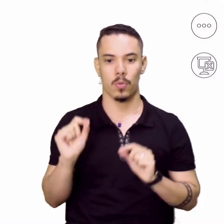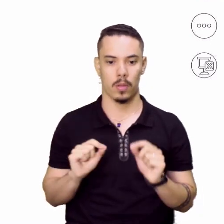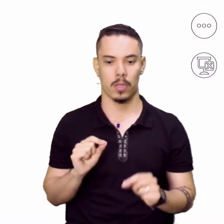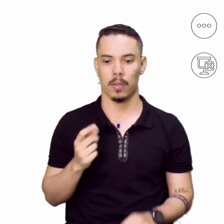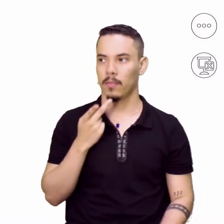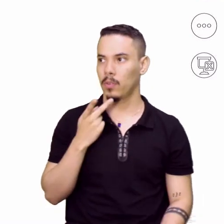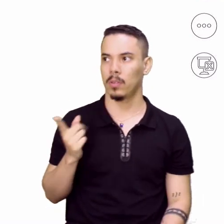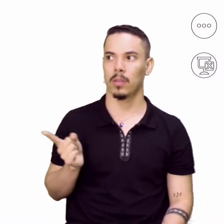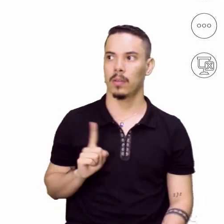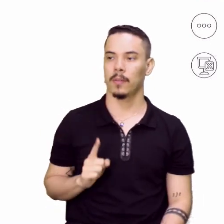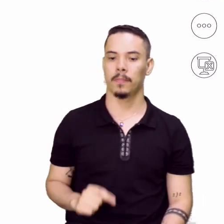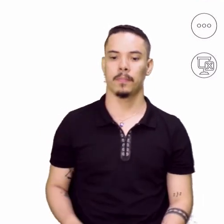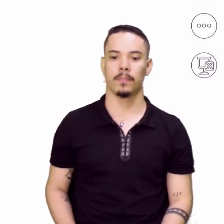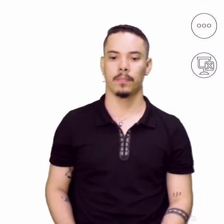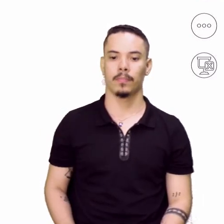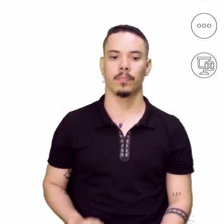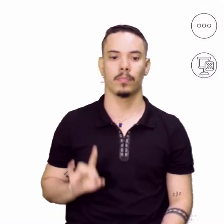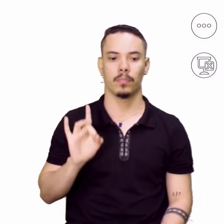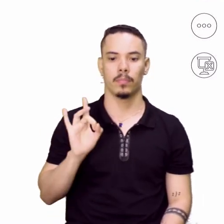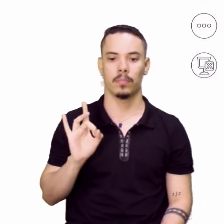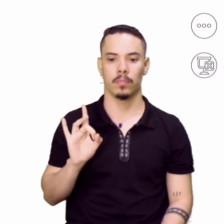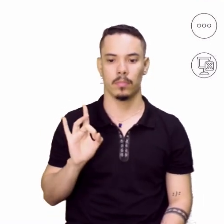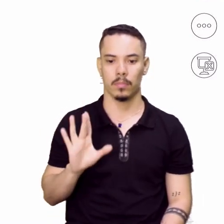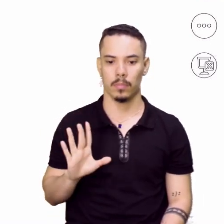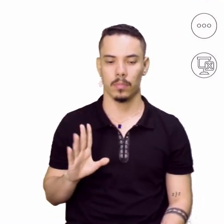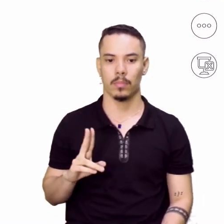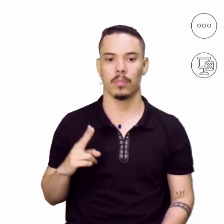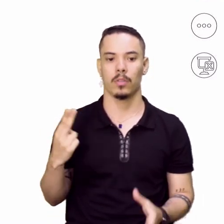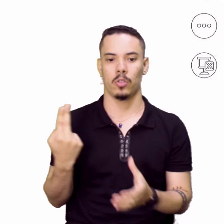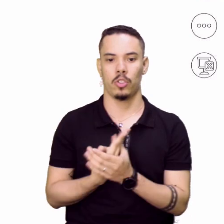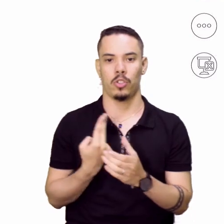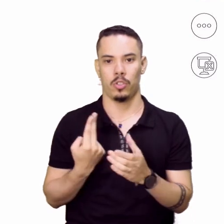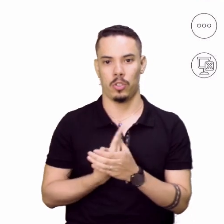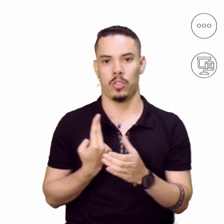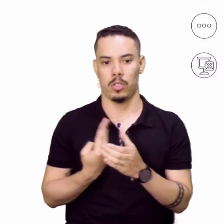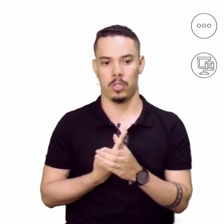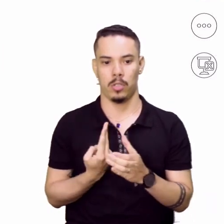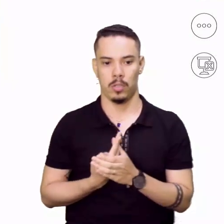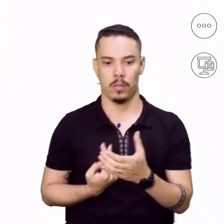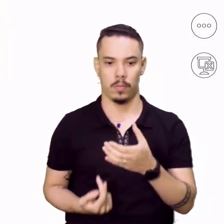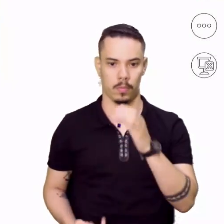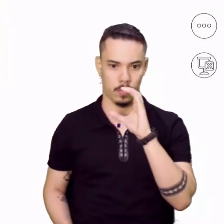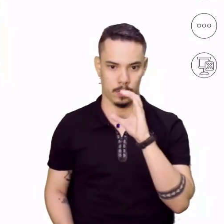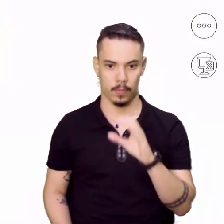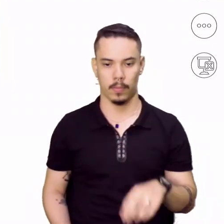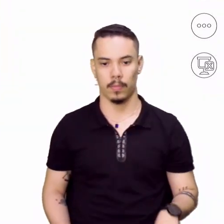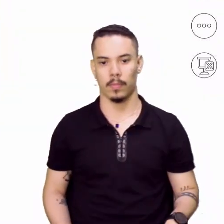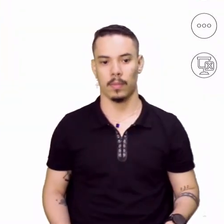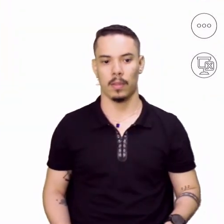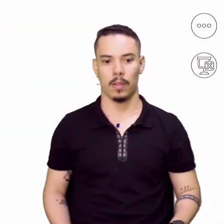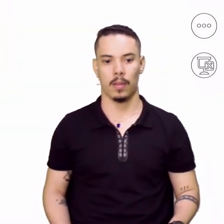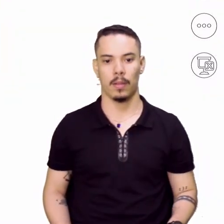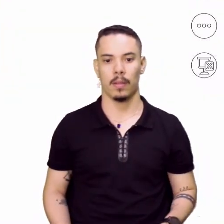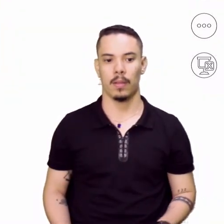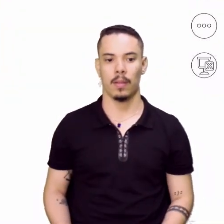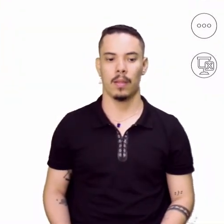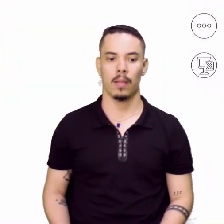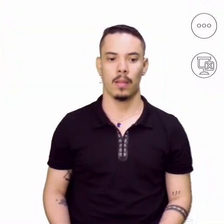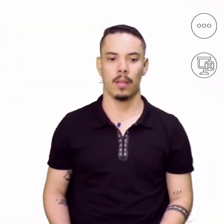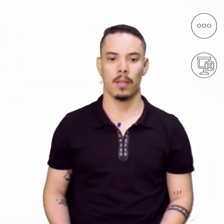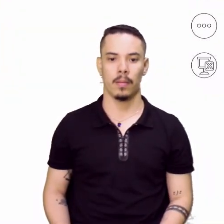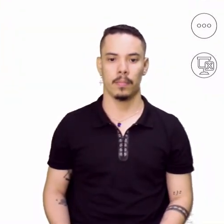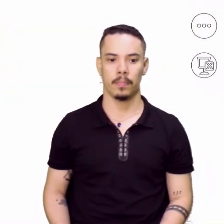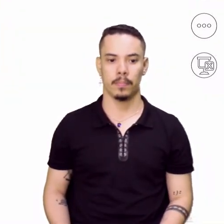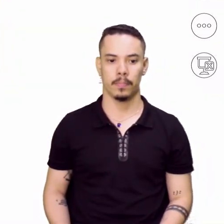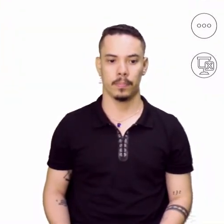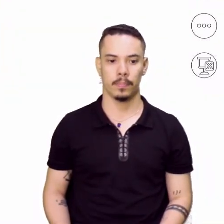disse que não Aliás ele disse que só ele disse que só tomará aí o shake de proteína dele e aí a pessoa pergunta and